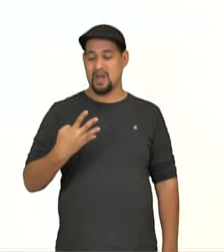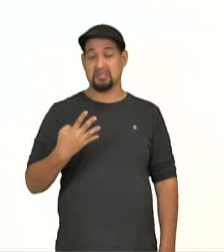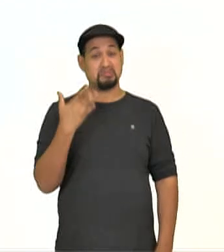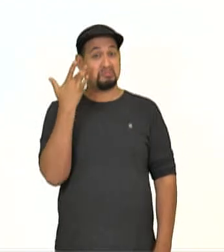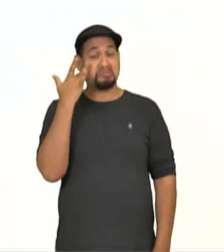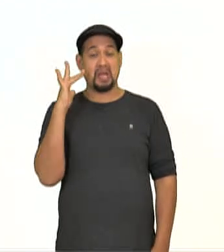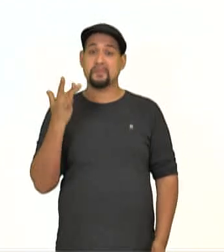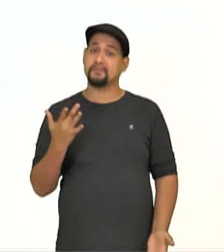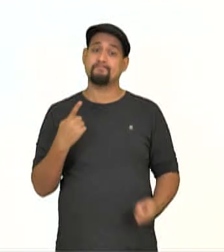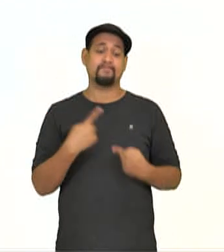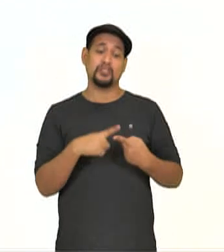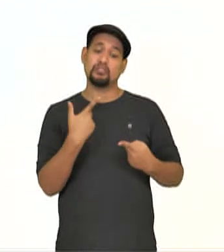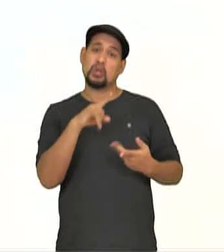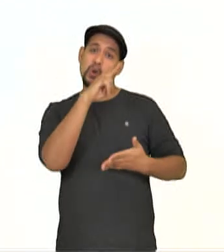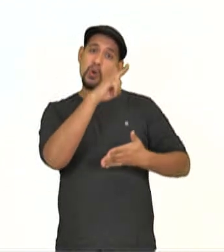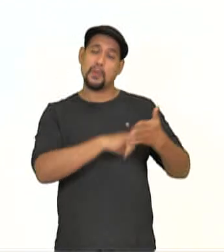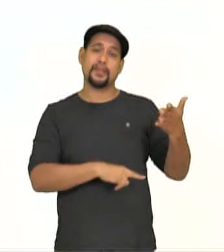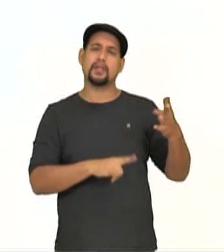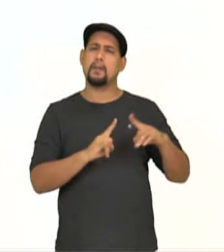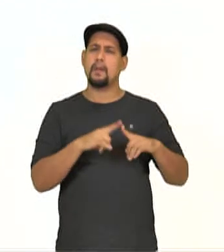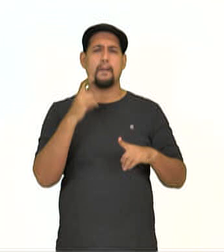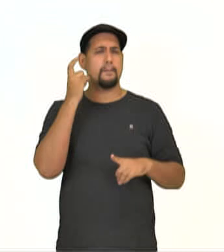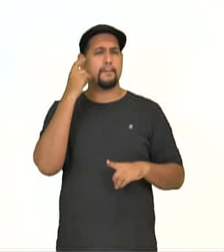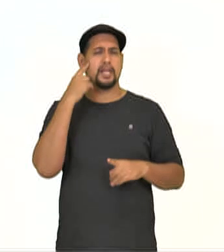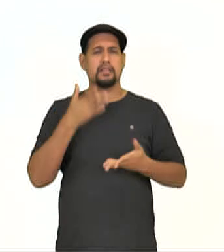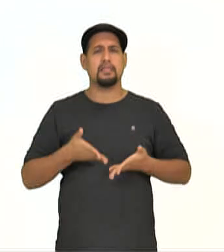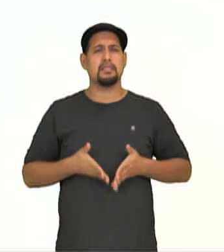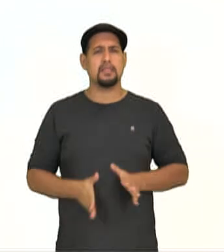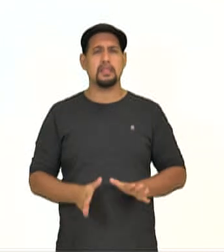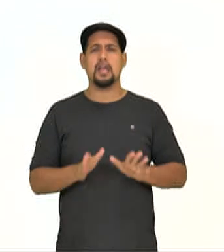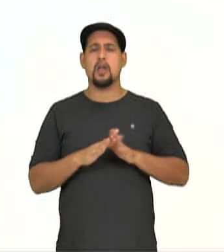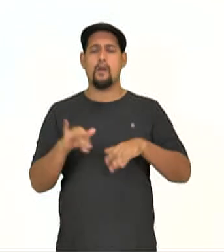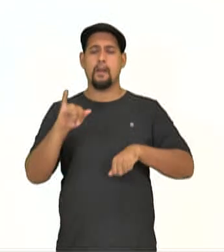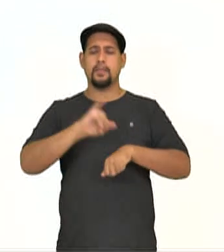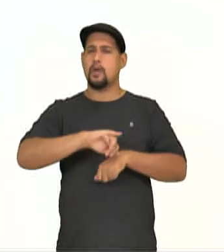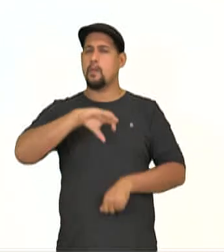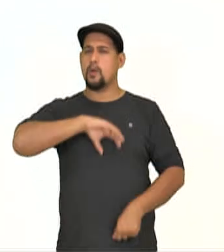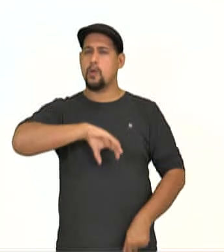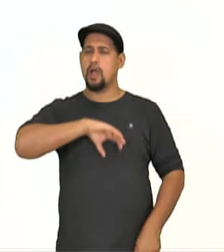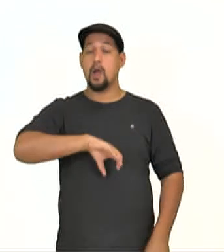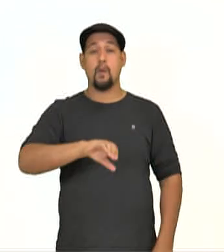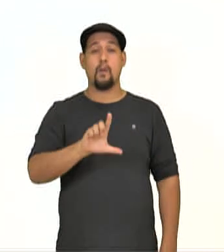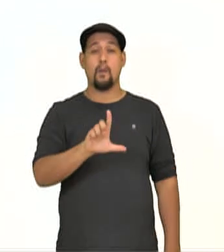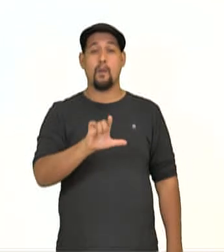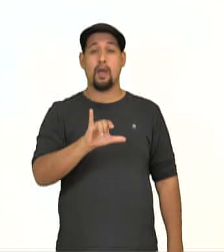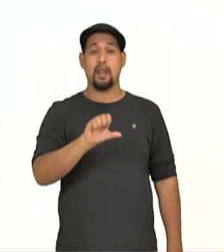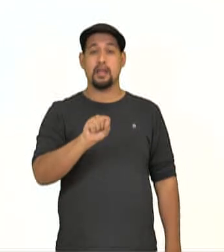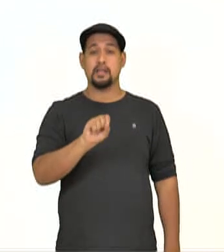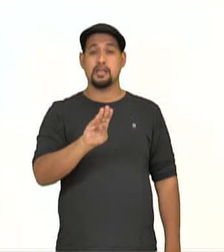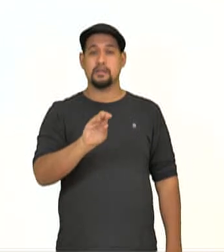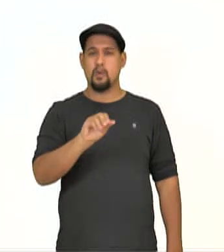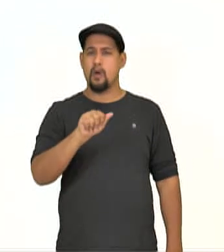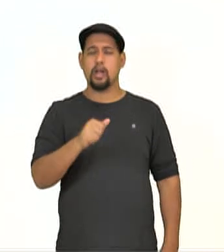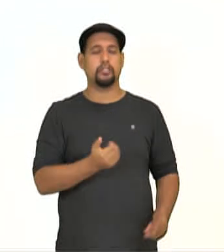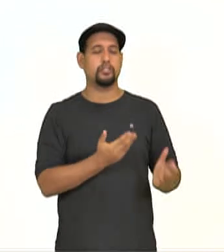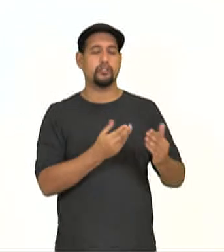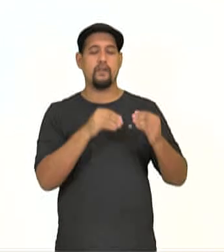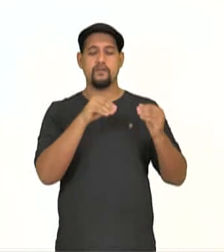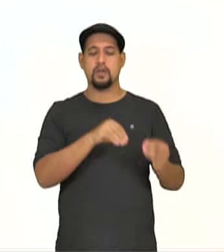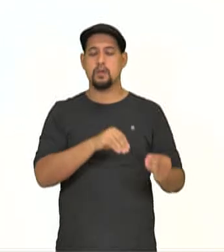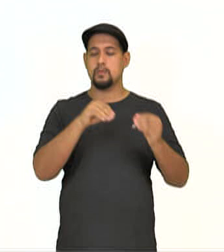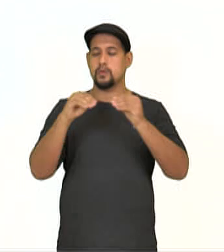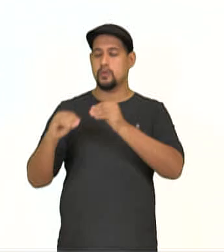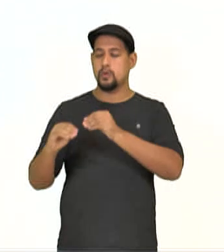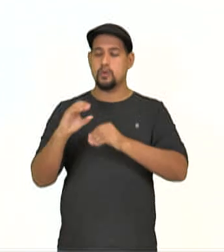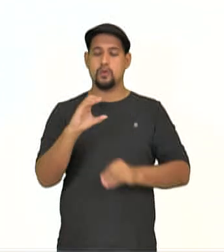1524. Acredita-se que tenha nascido em Lisboa, capital de Portugal, e muito jovem mudou-se para Coimbra.